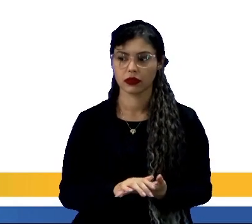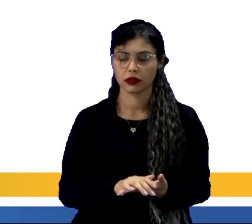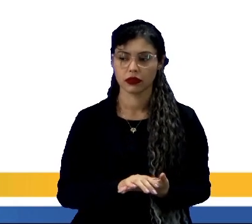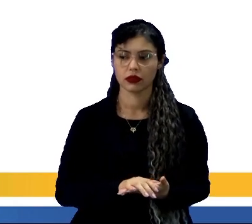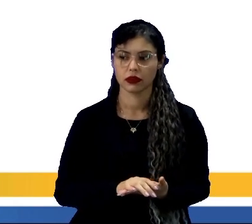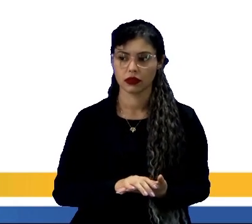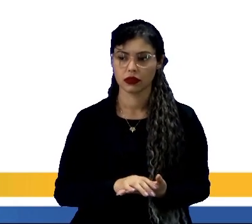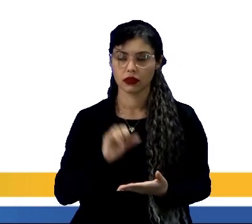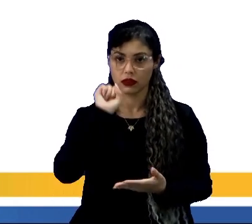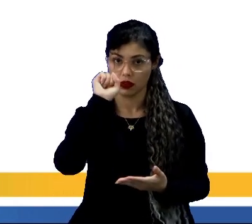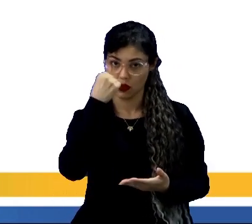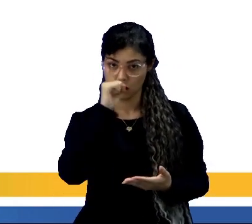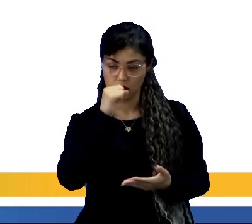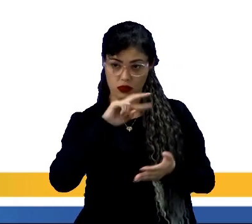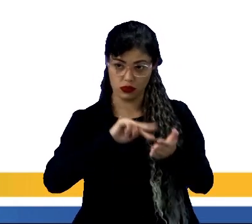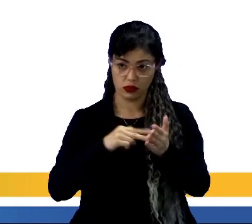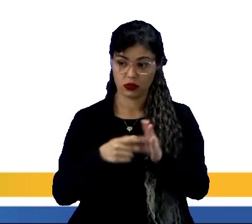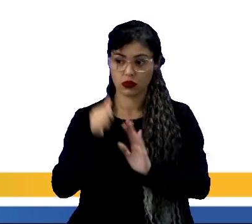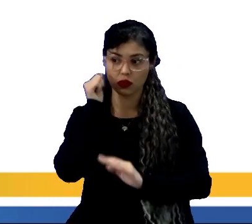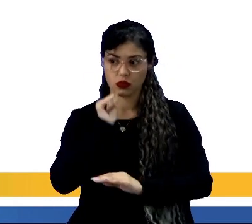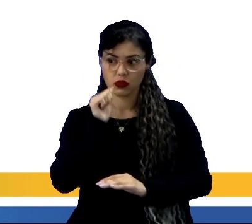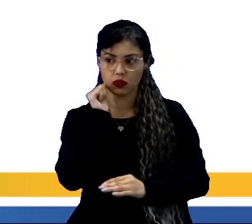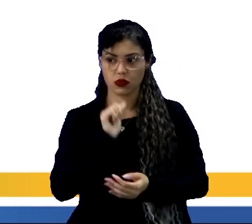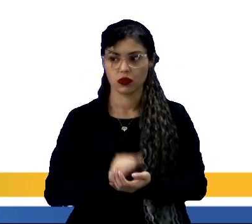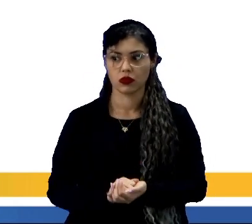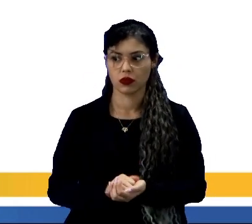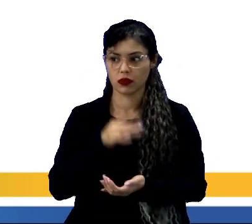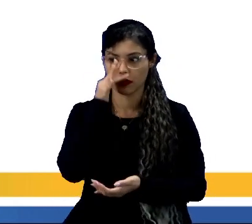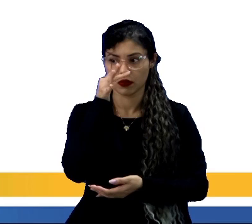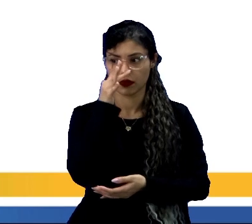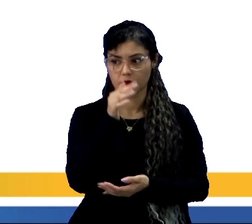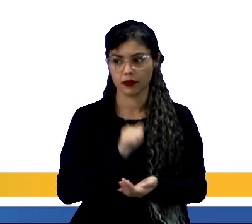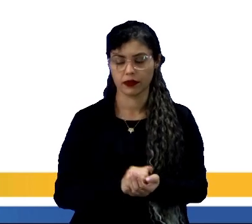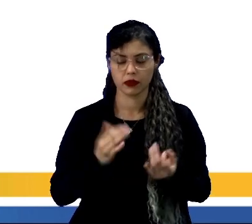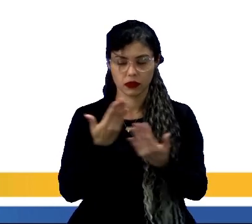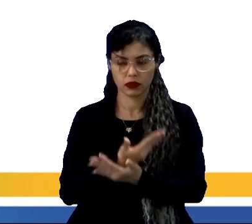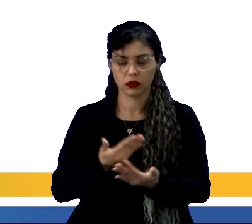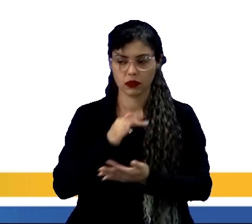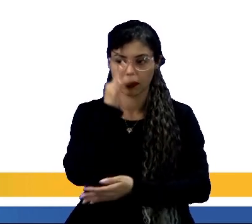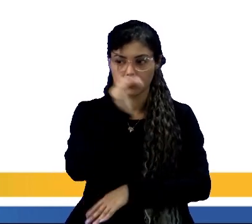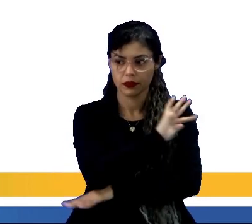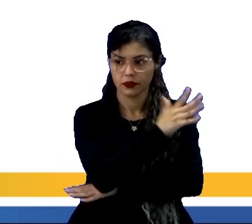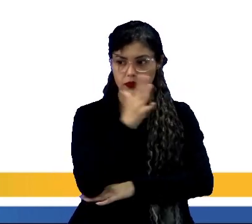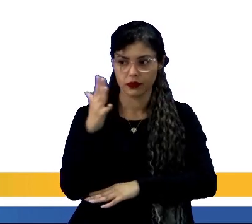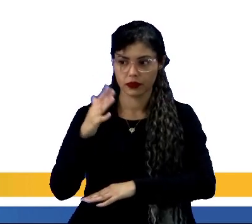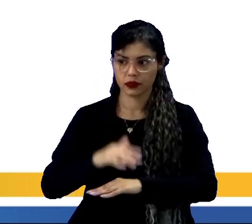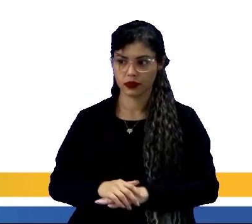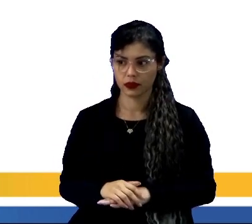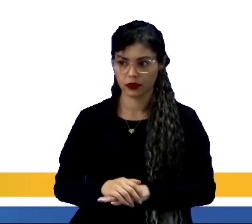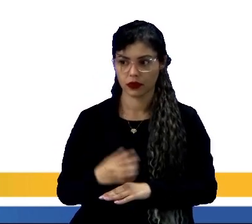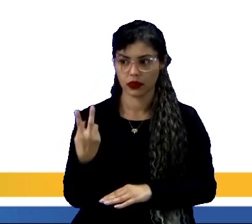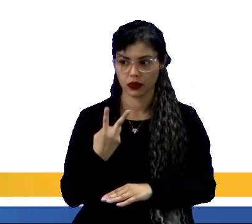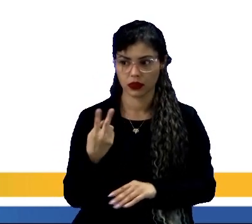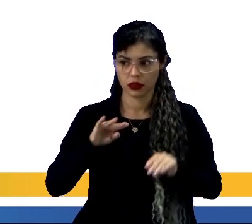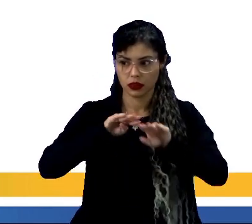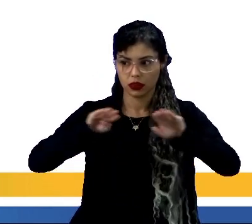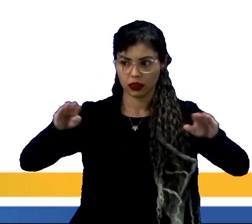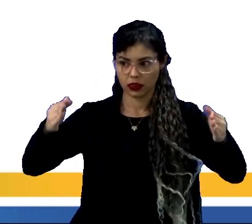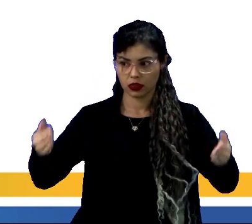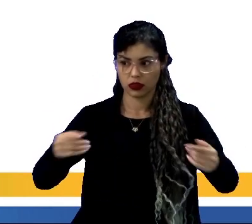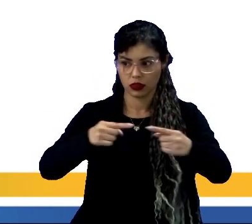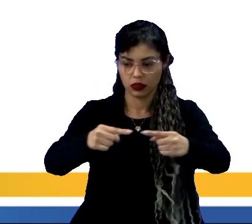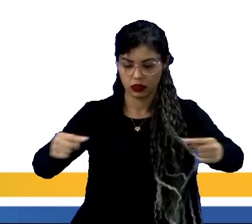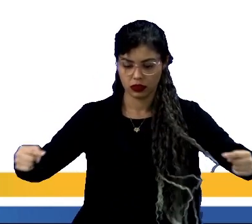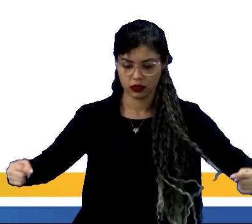significados. Temos 8 significados. Mulher de jardineiro ou mulher que trata de jardim. 2.